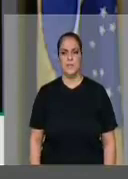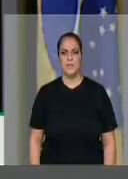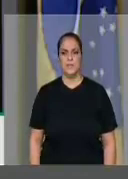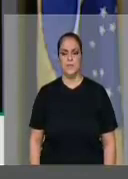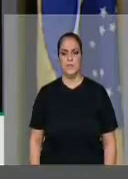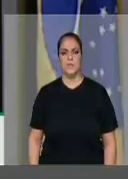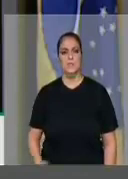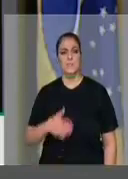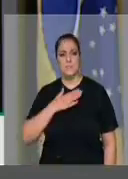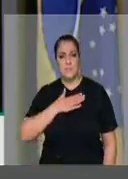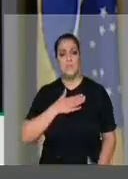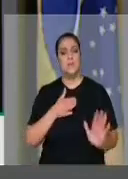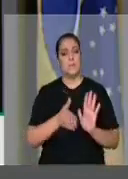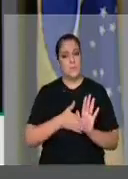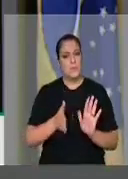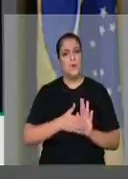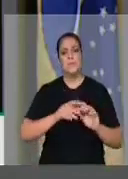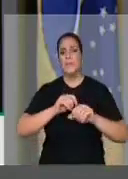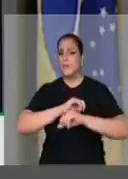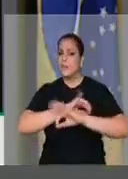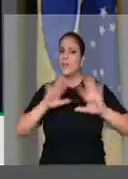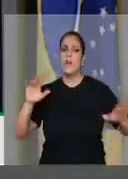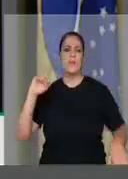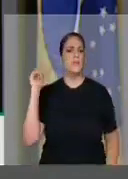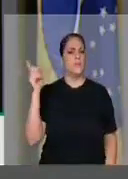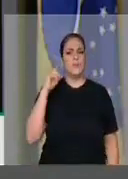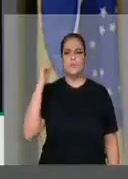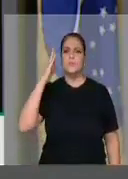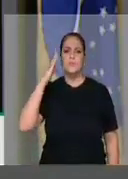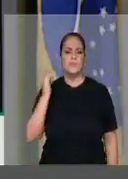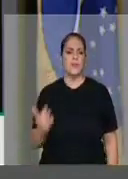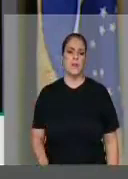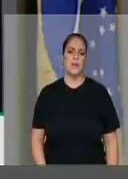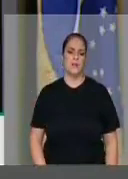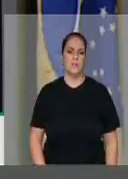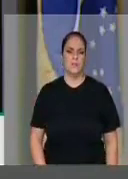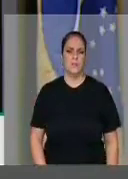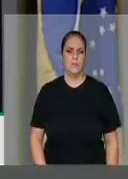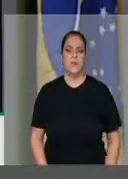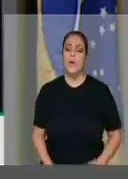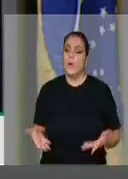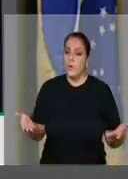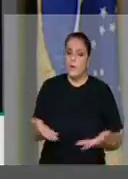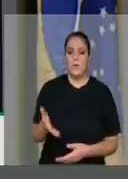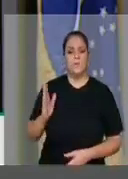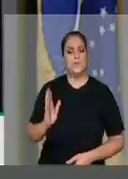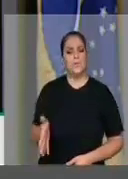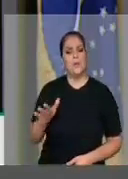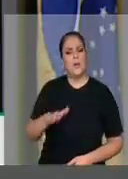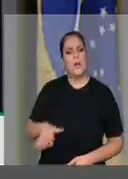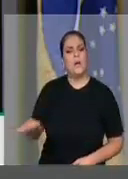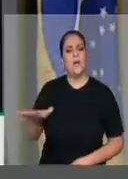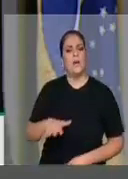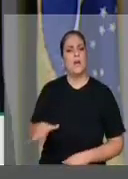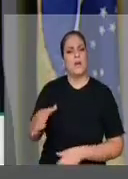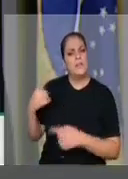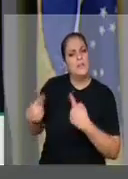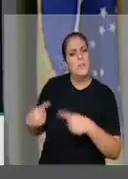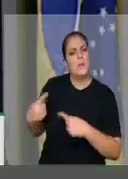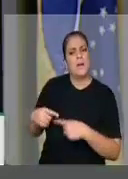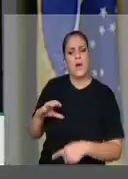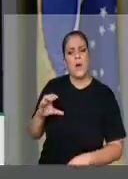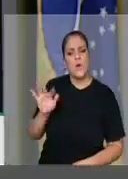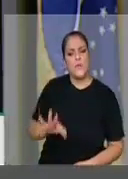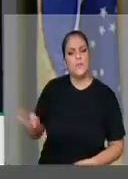mundo já está conhecendo, já está sabendo, está debatendo hoje na academia, nas